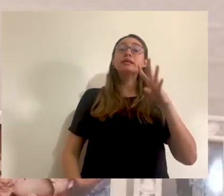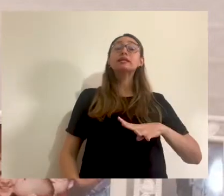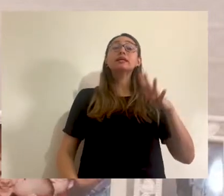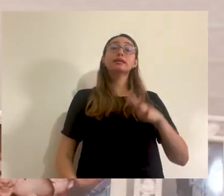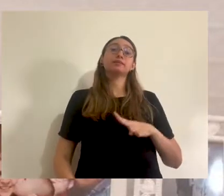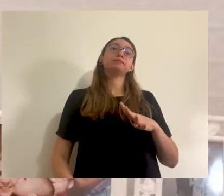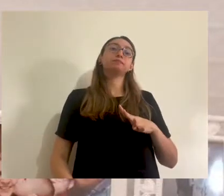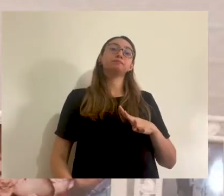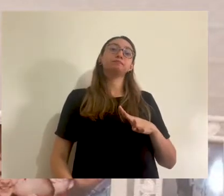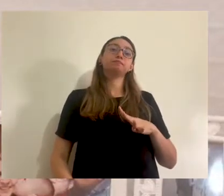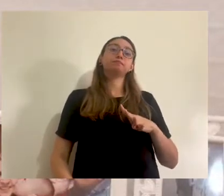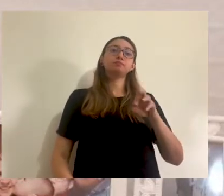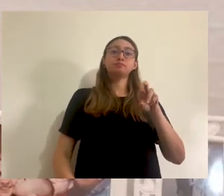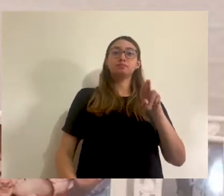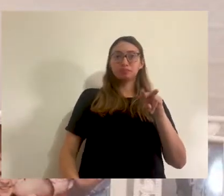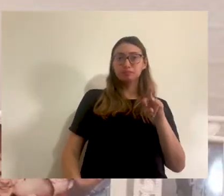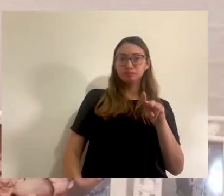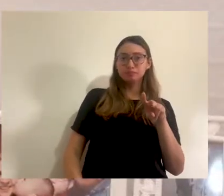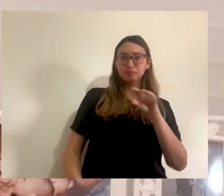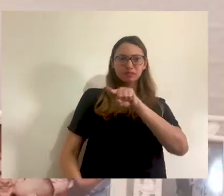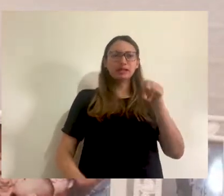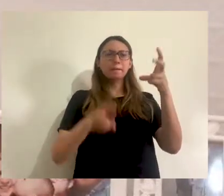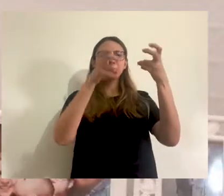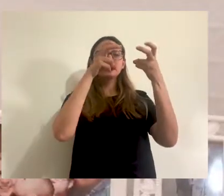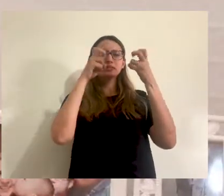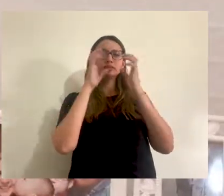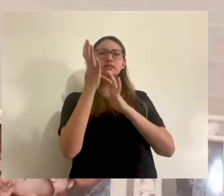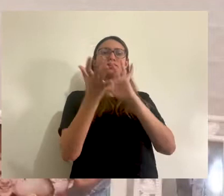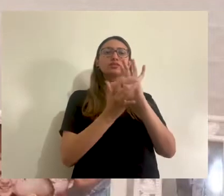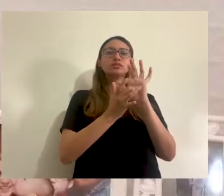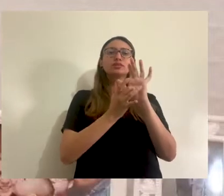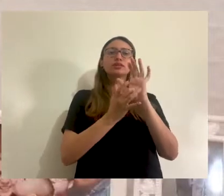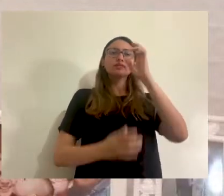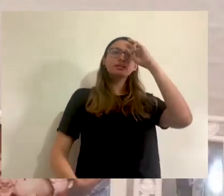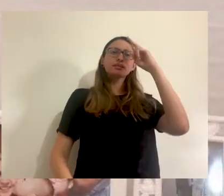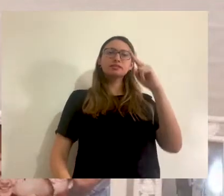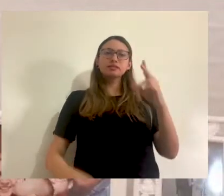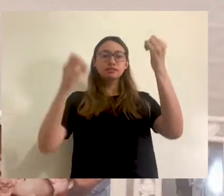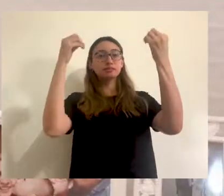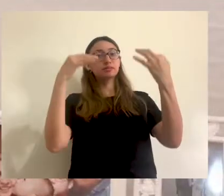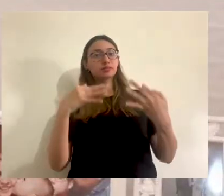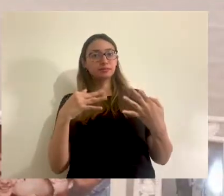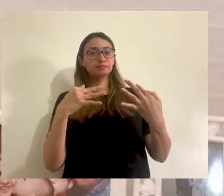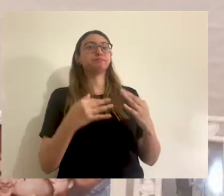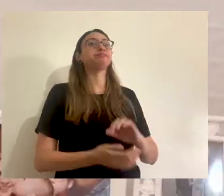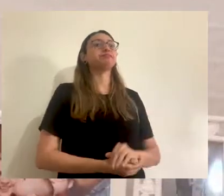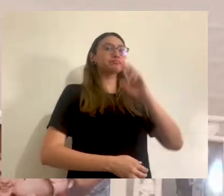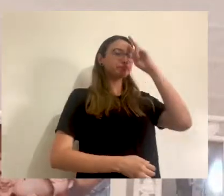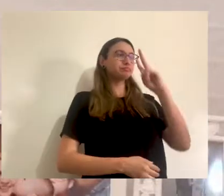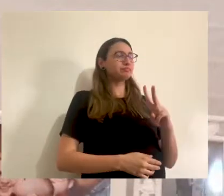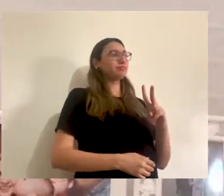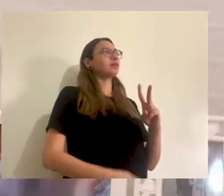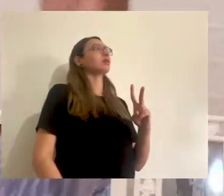dele. Você vai perceber o seguinte, que Jesus vai então narrar uma pequena história que diz que certa vez